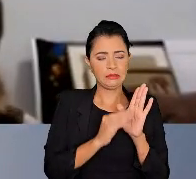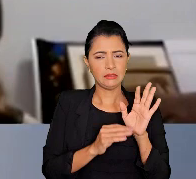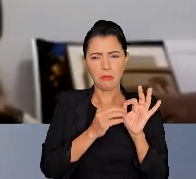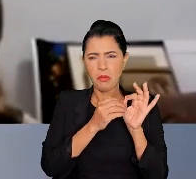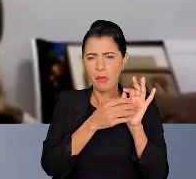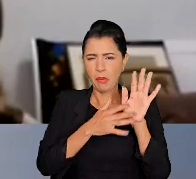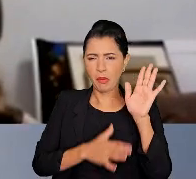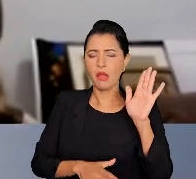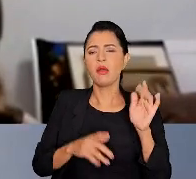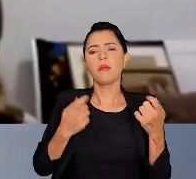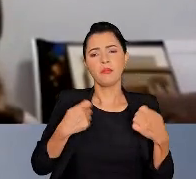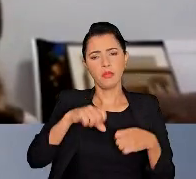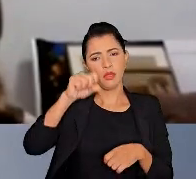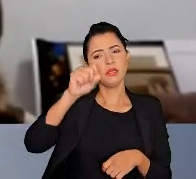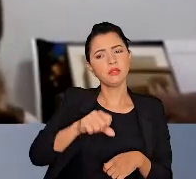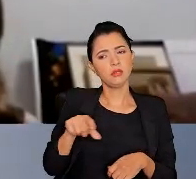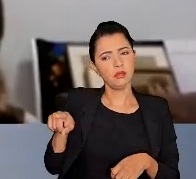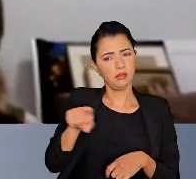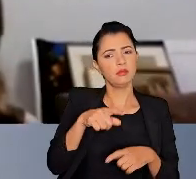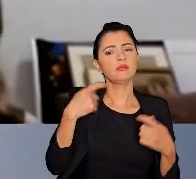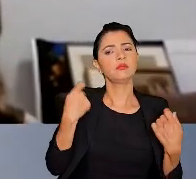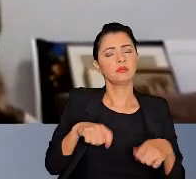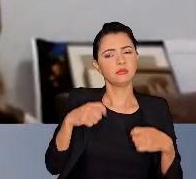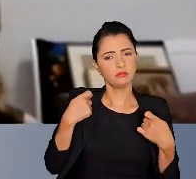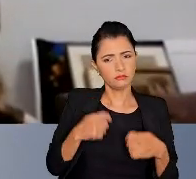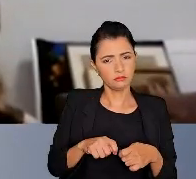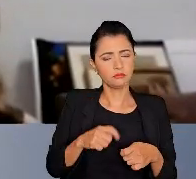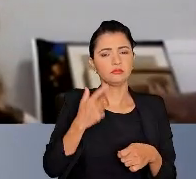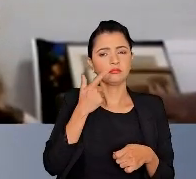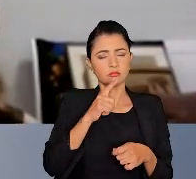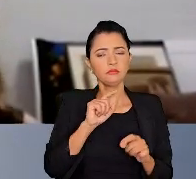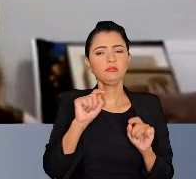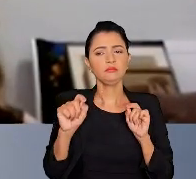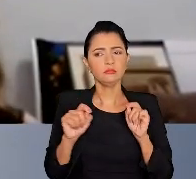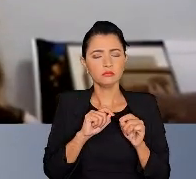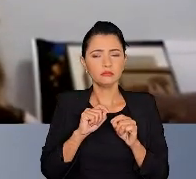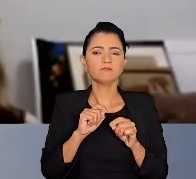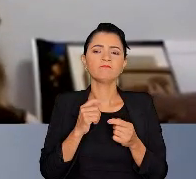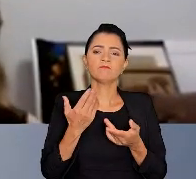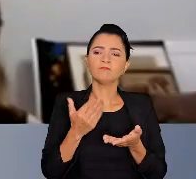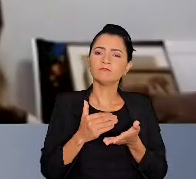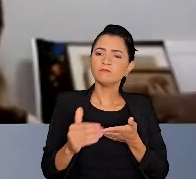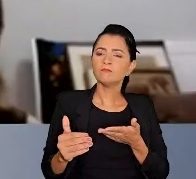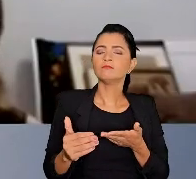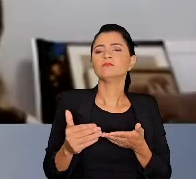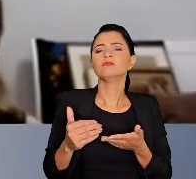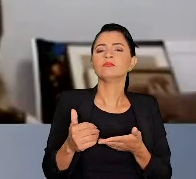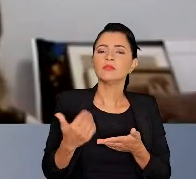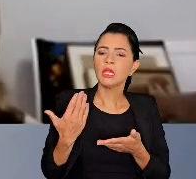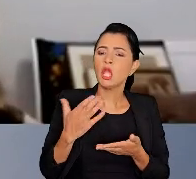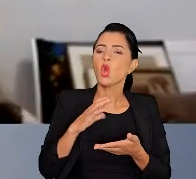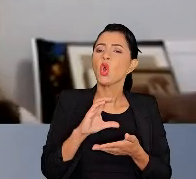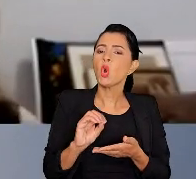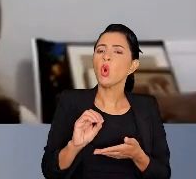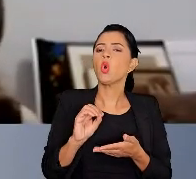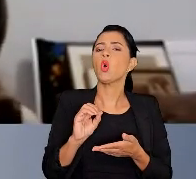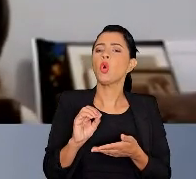eles devem ser partícipes e co-autores